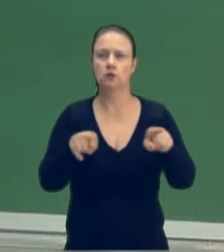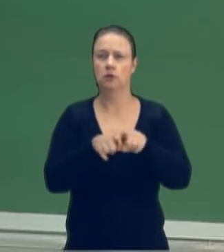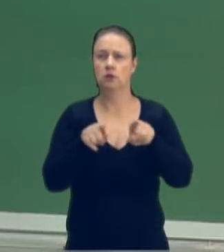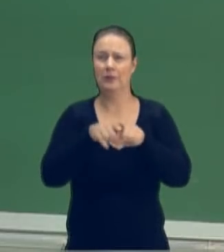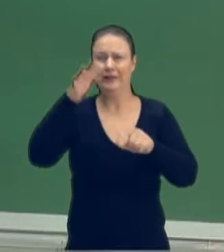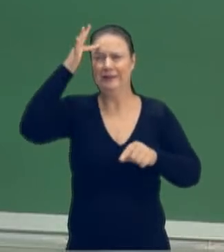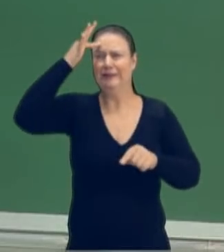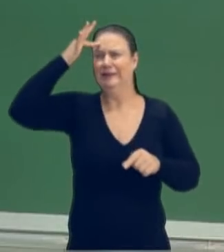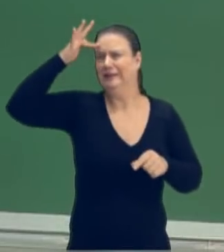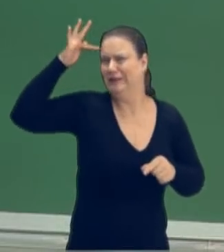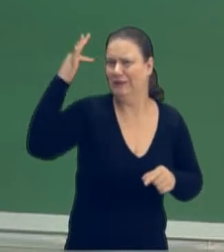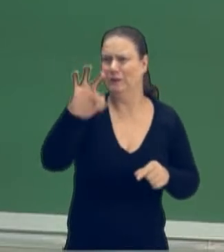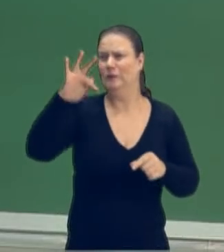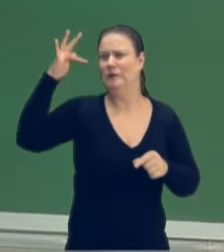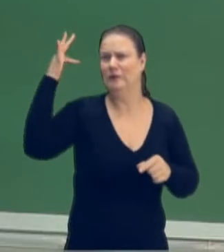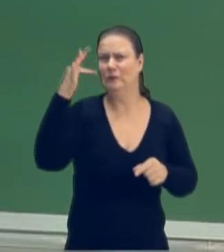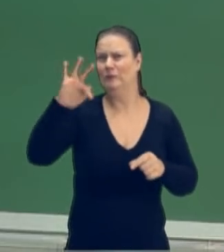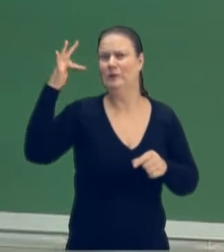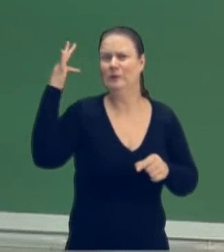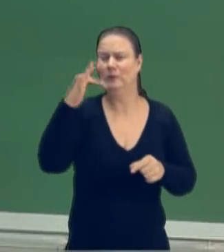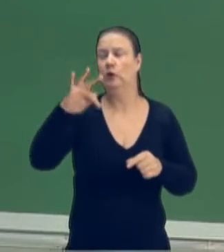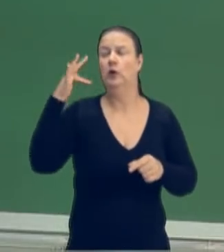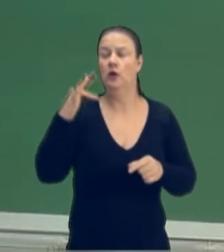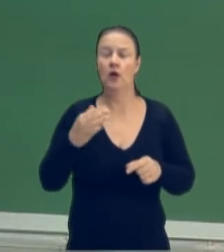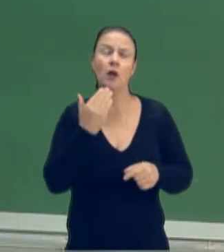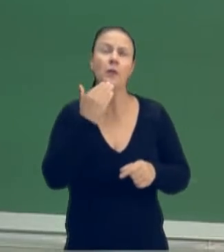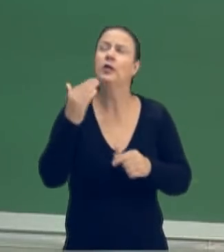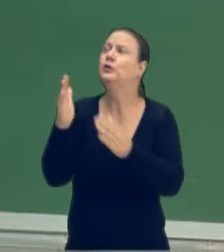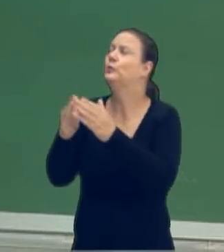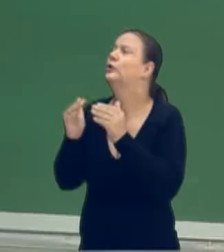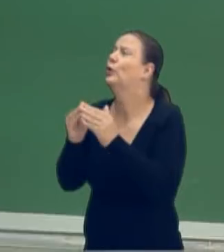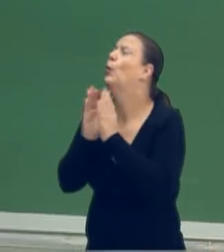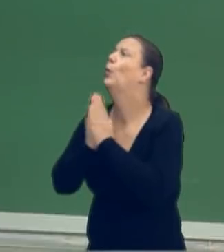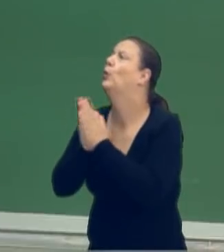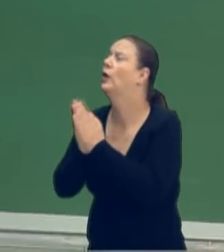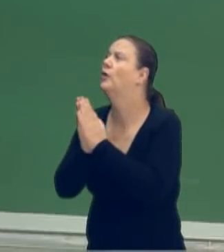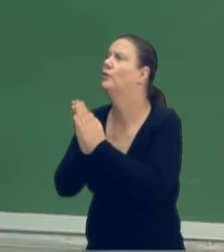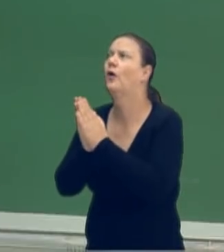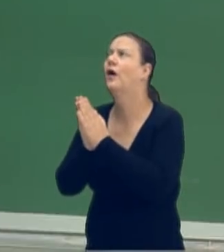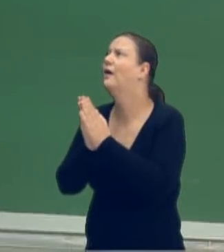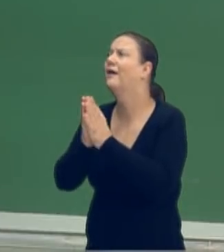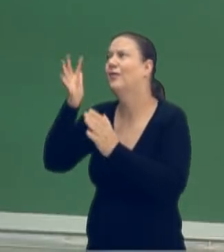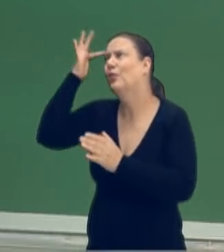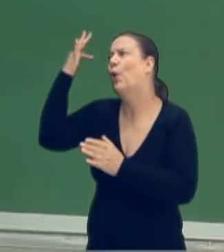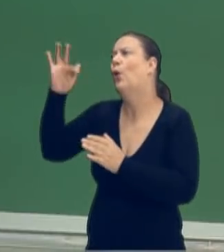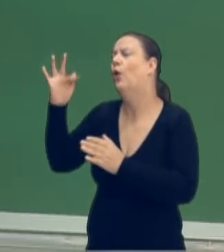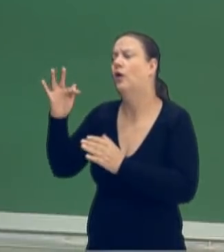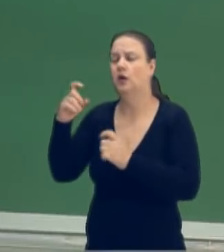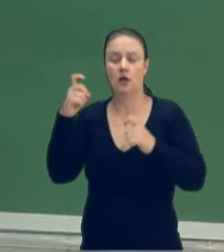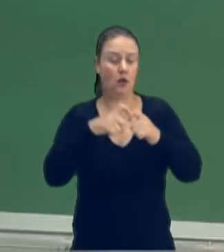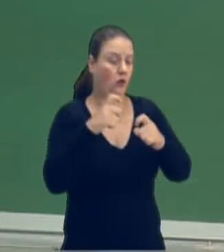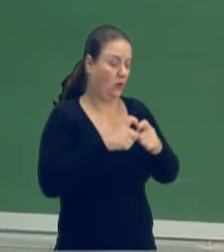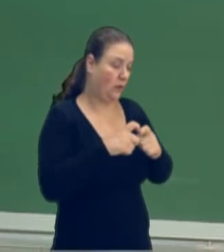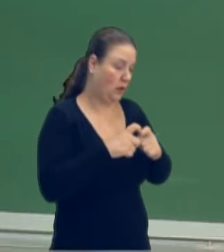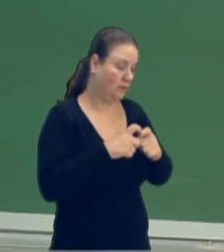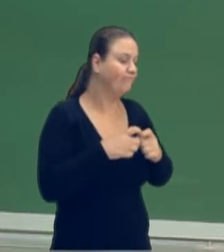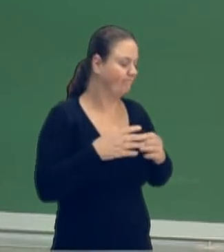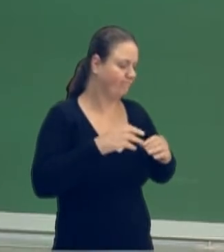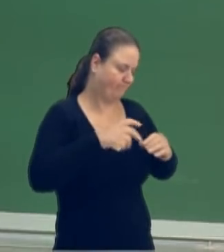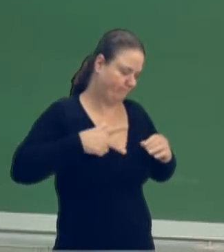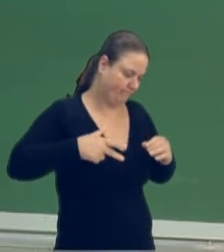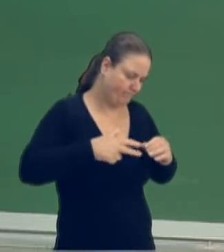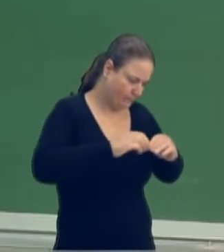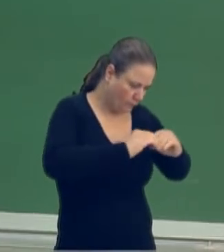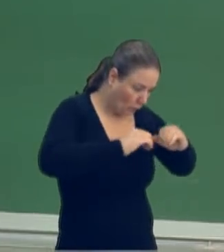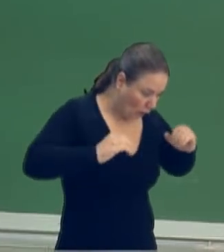cabeça, que ele teria pedido aos médicos egípcios, por favor, me cure dessa dor de cabeça. e os médicos acabaram abrindo a cabeça dele vivo